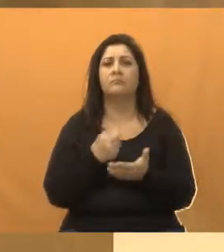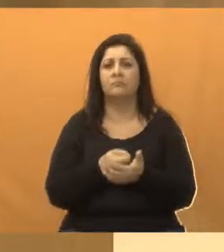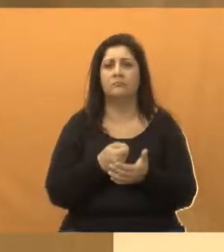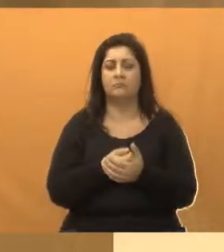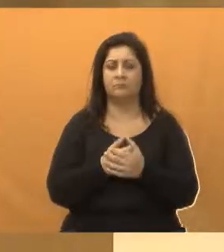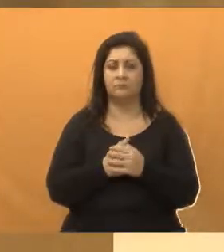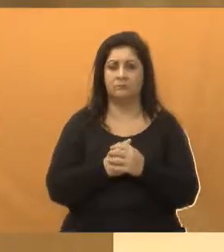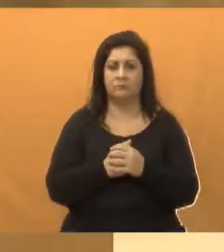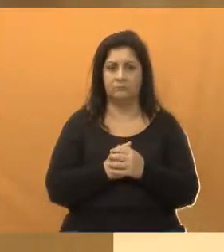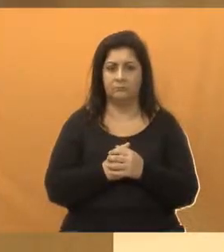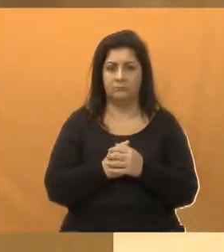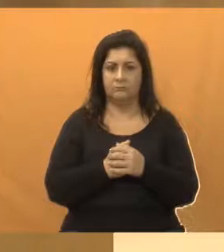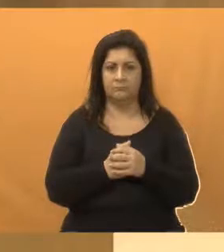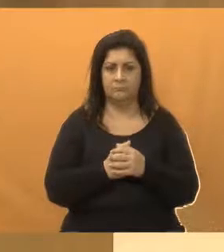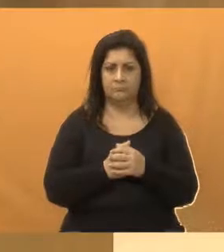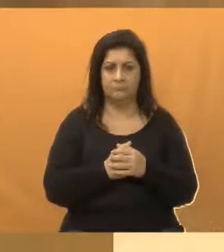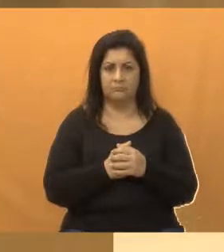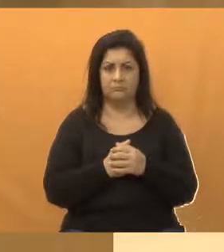cofre público.